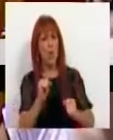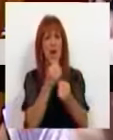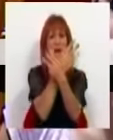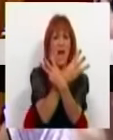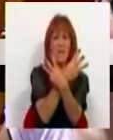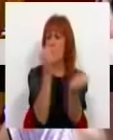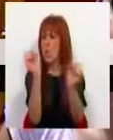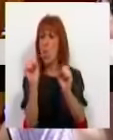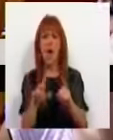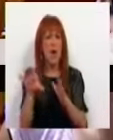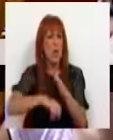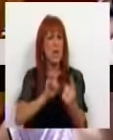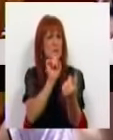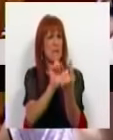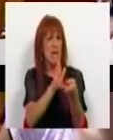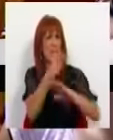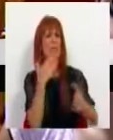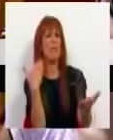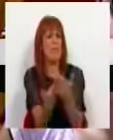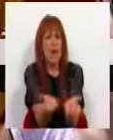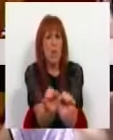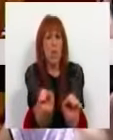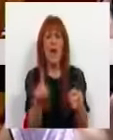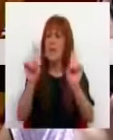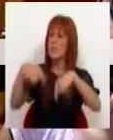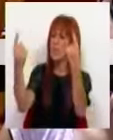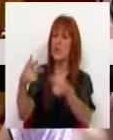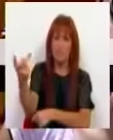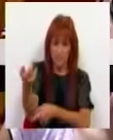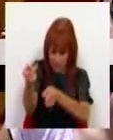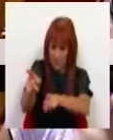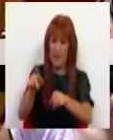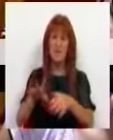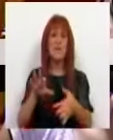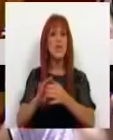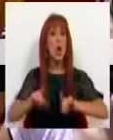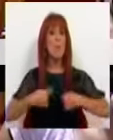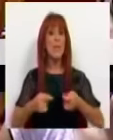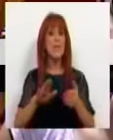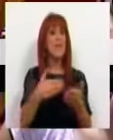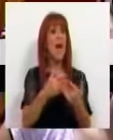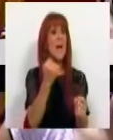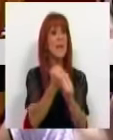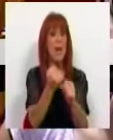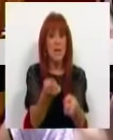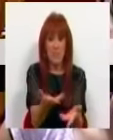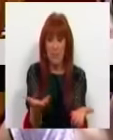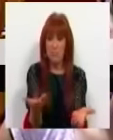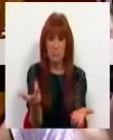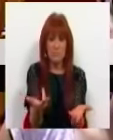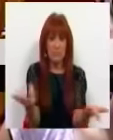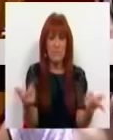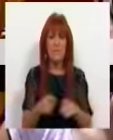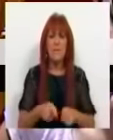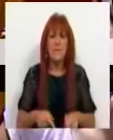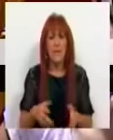IFP, não têm condições de acessibilidade. E depois também tem uma debilidade que se prende com as próprias ofertas de emprego. E